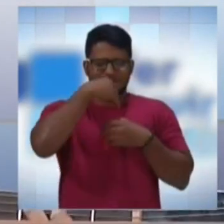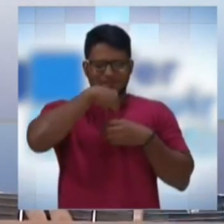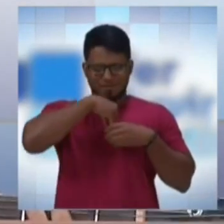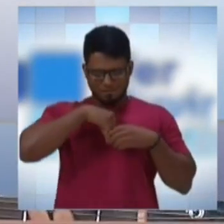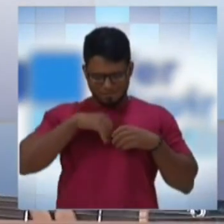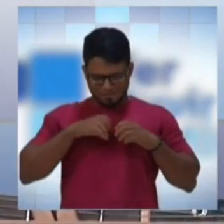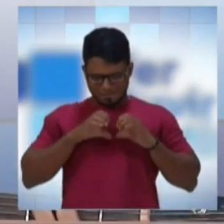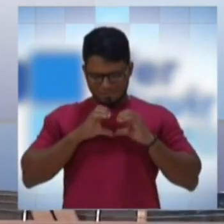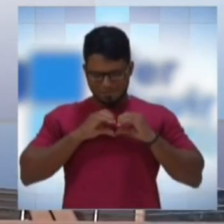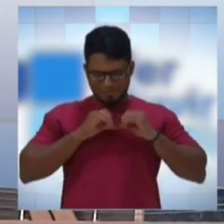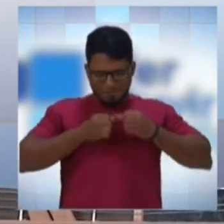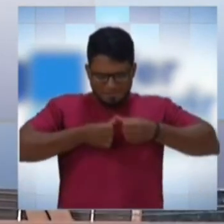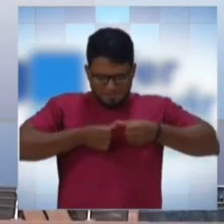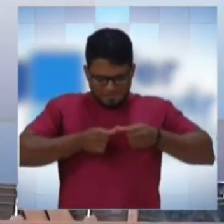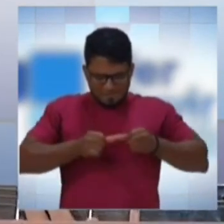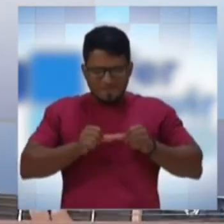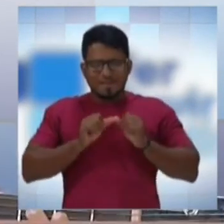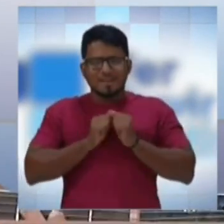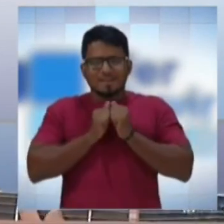invade e